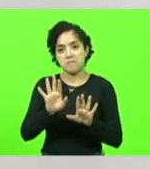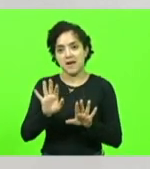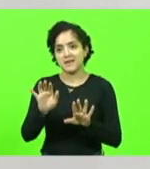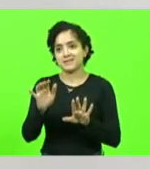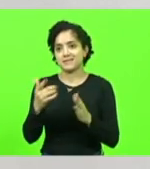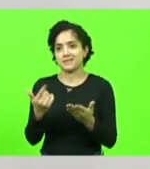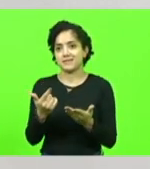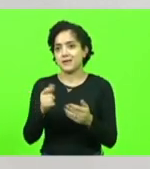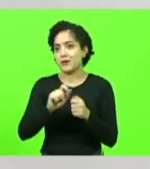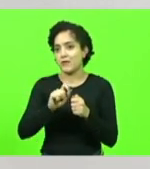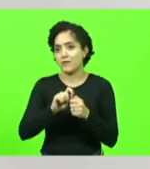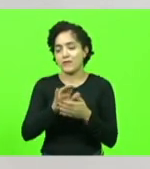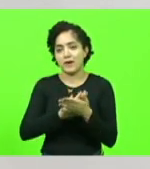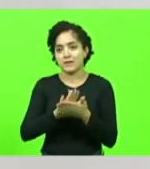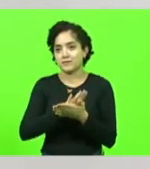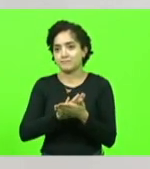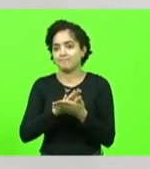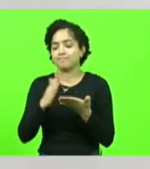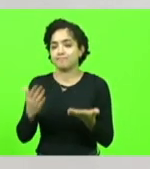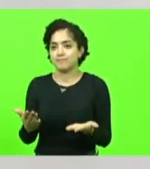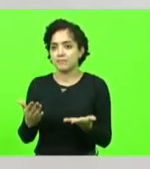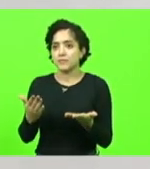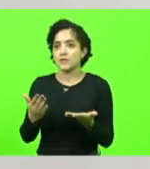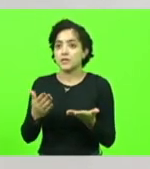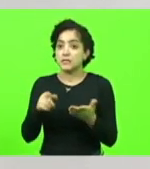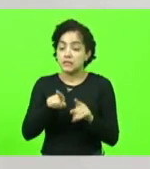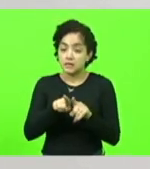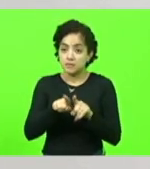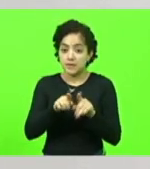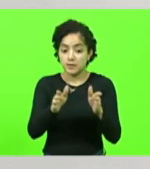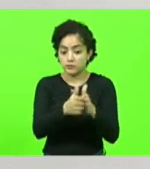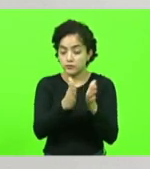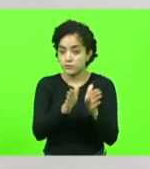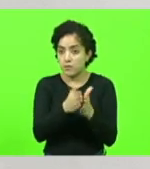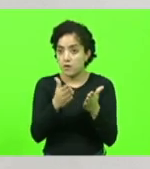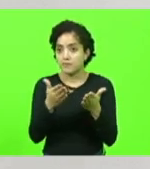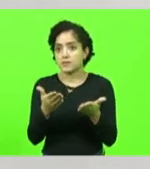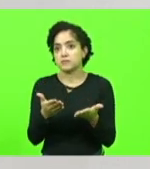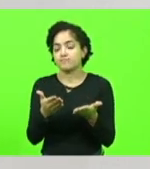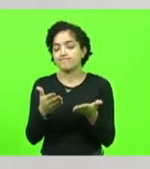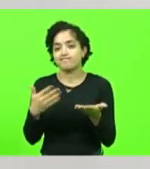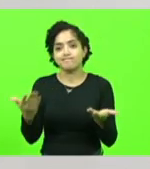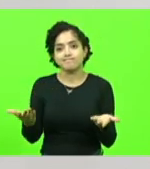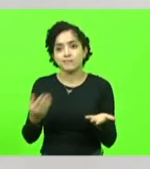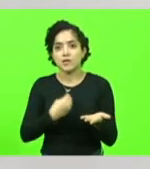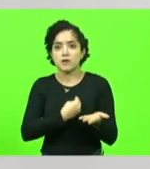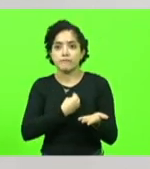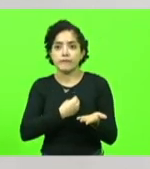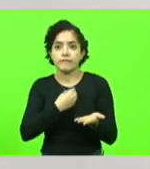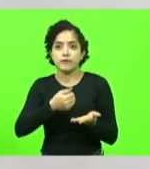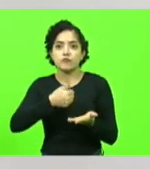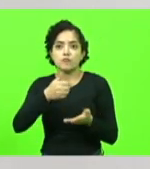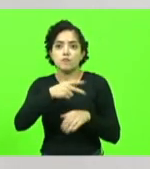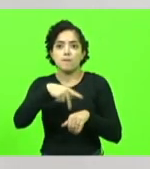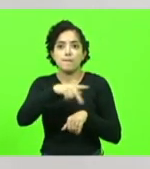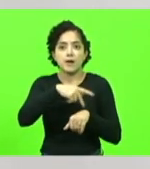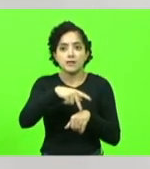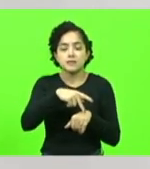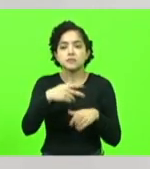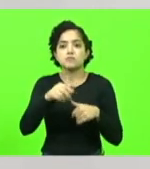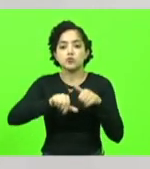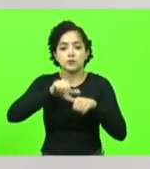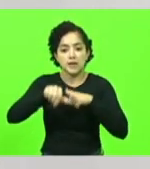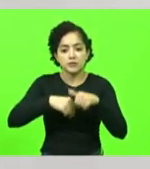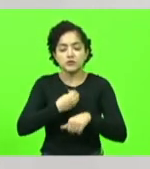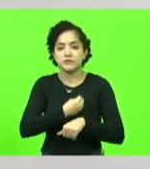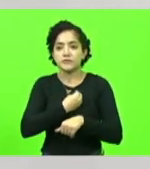população de brasileiros que vive na linha da miséria não tem chance de viver em um país melhor, não ter chance de mudar de vida,